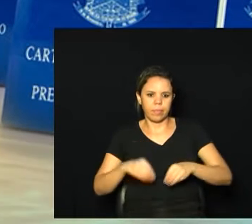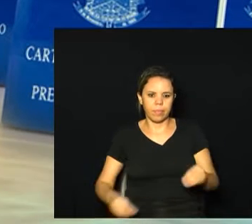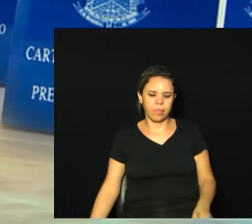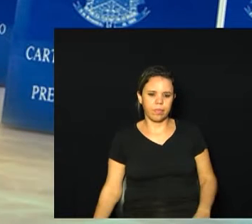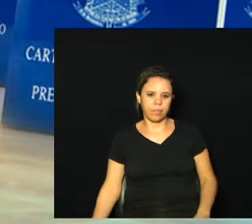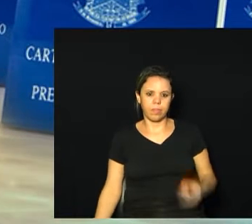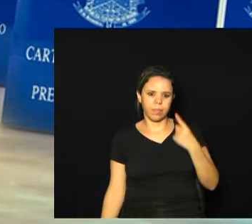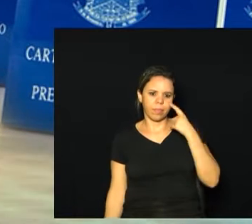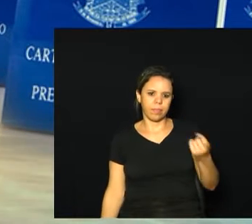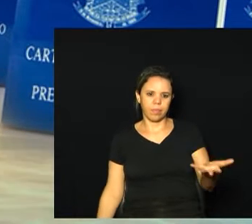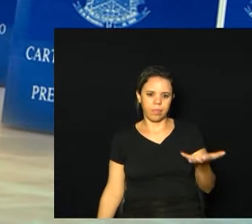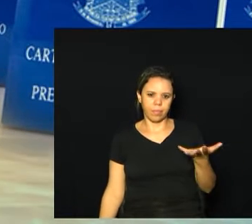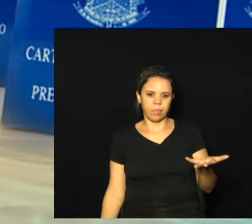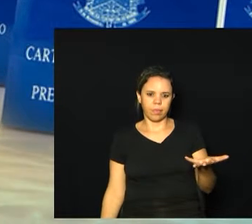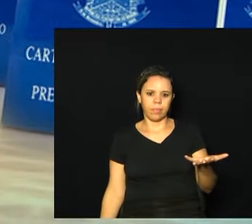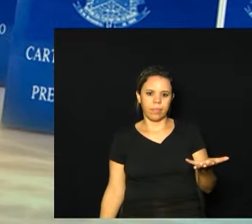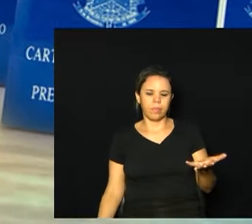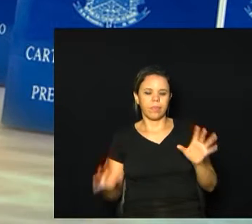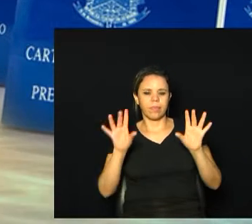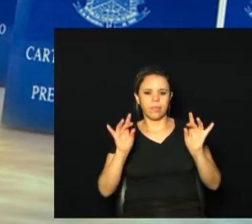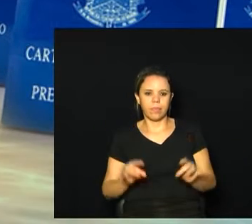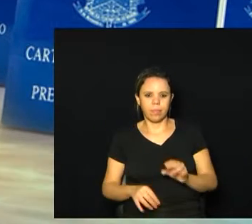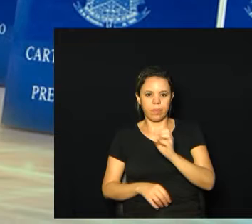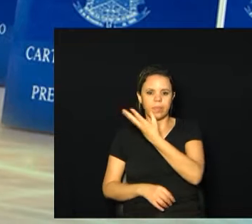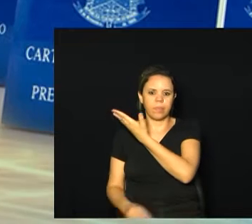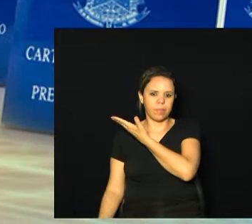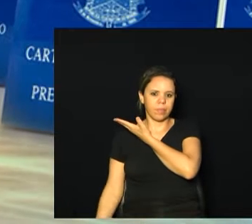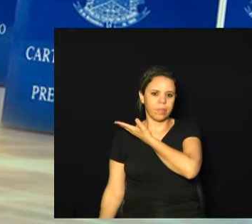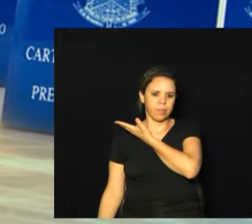O interessado encontra mais informações em